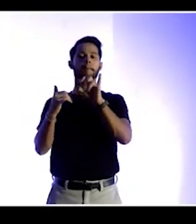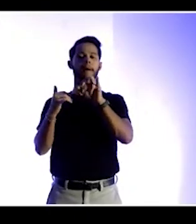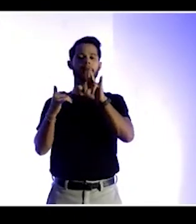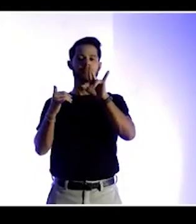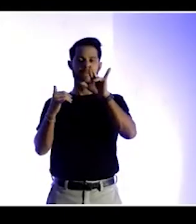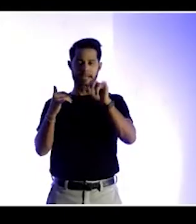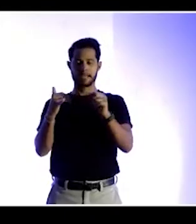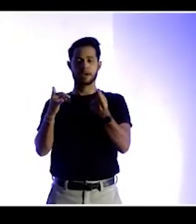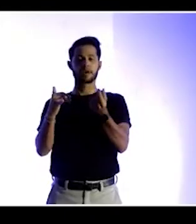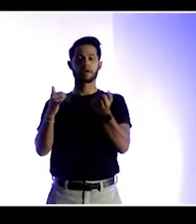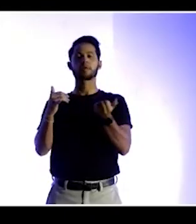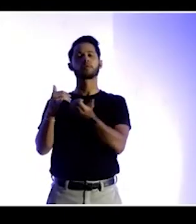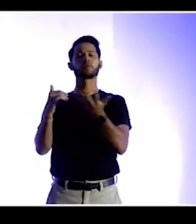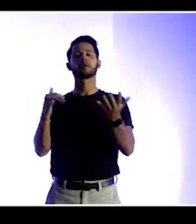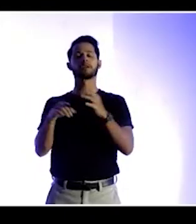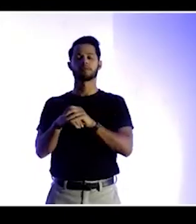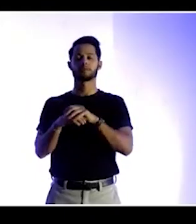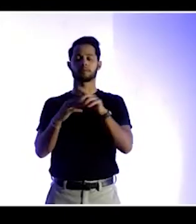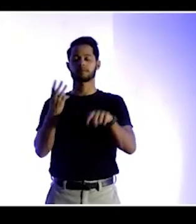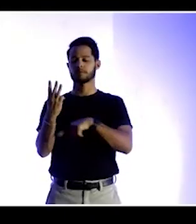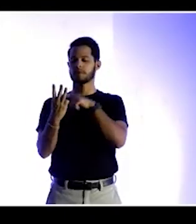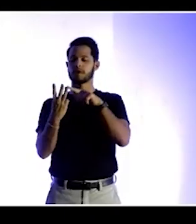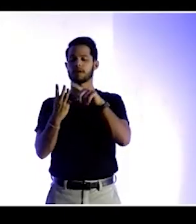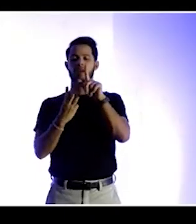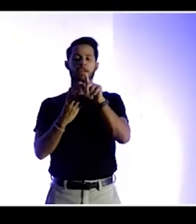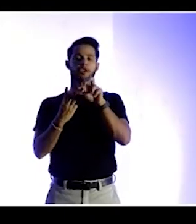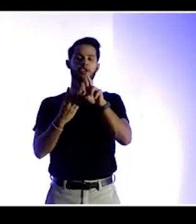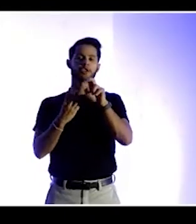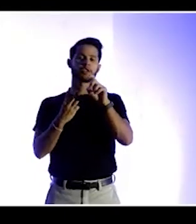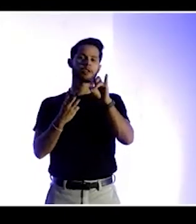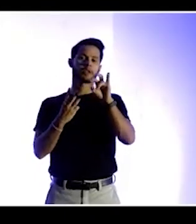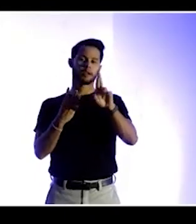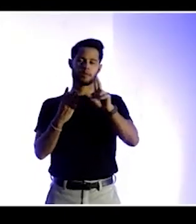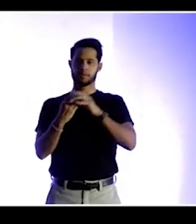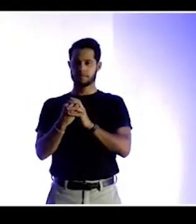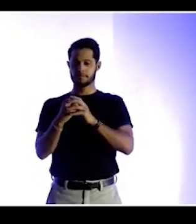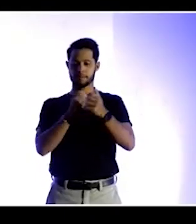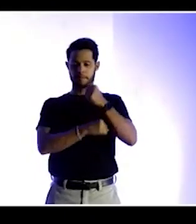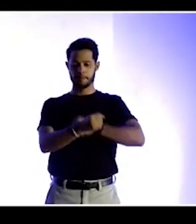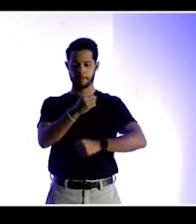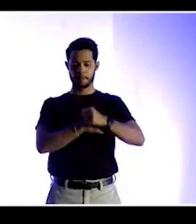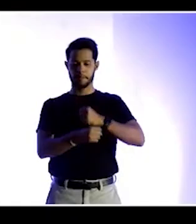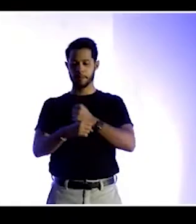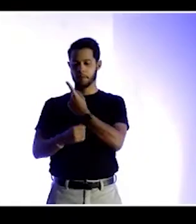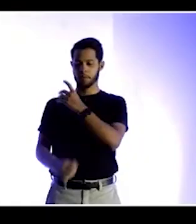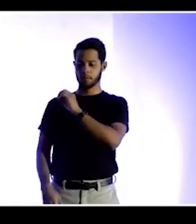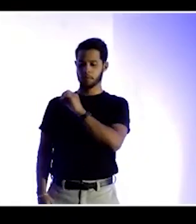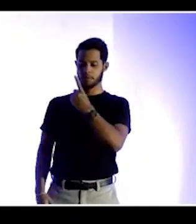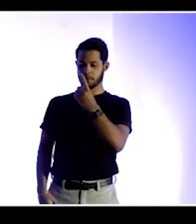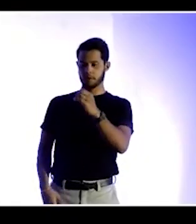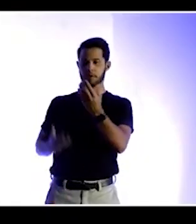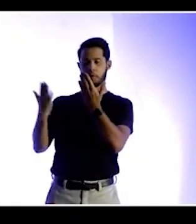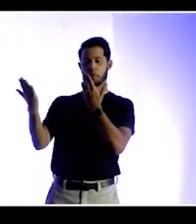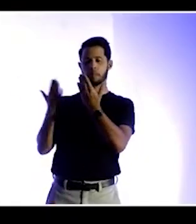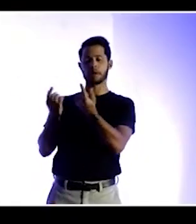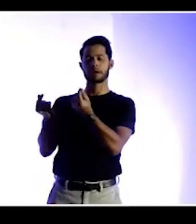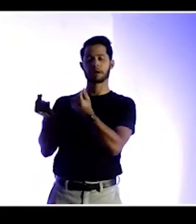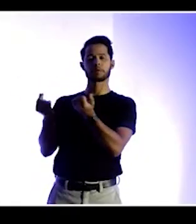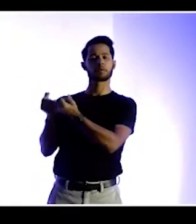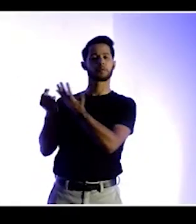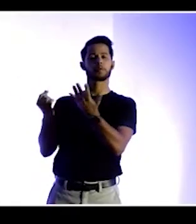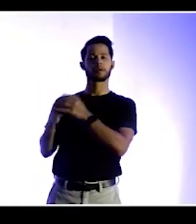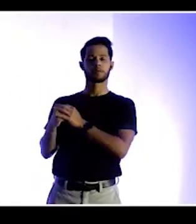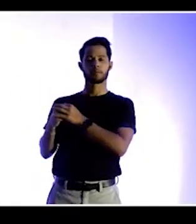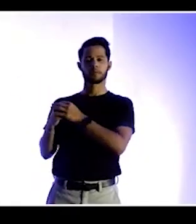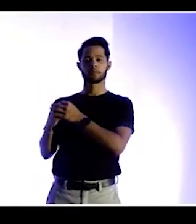geradores fotovoltaicos. Quanto que custava em 2010 em relação a 2010? 100%. Quanto que